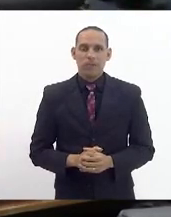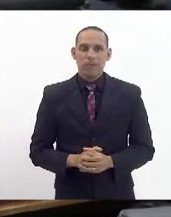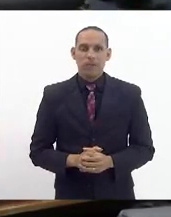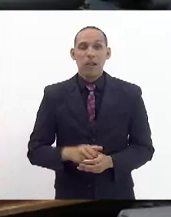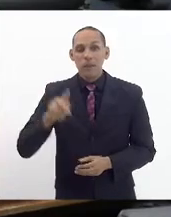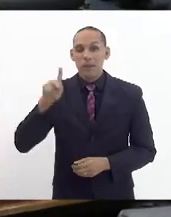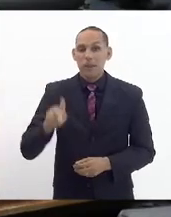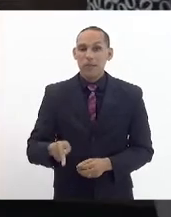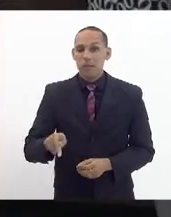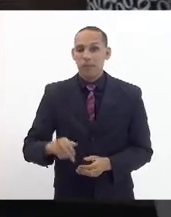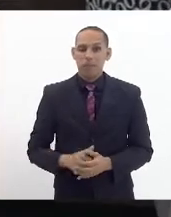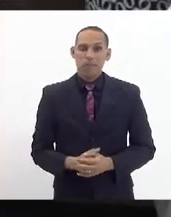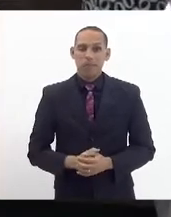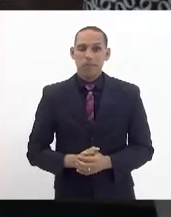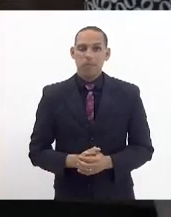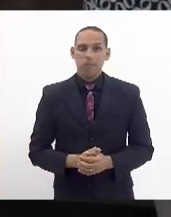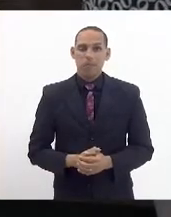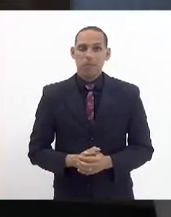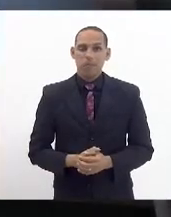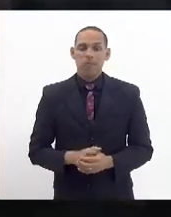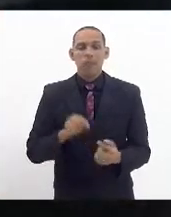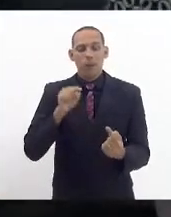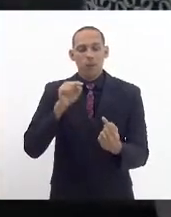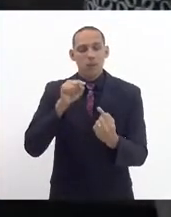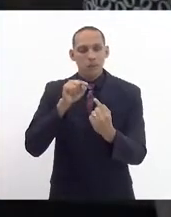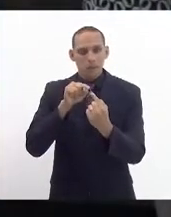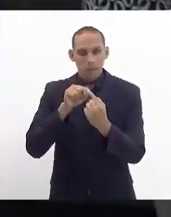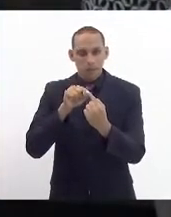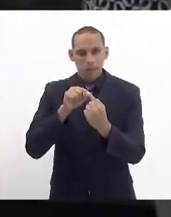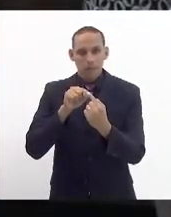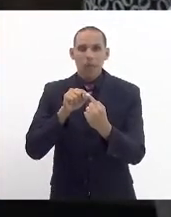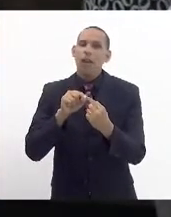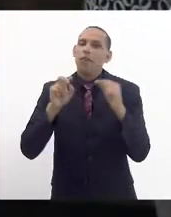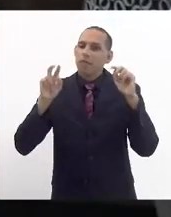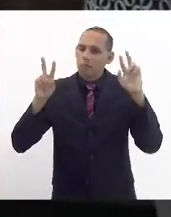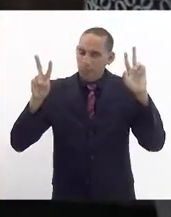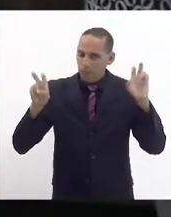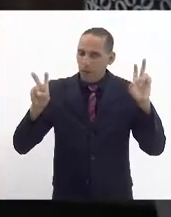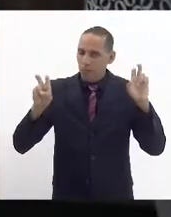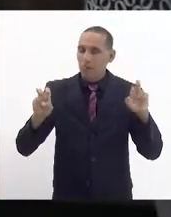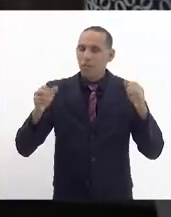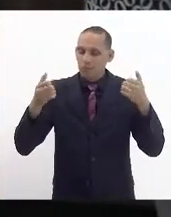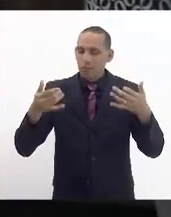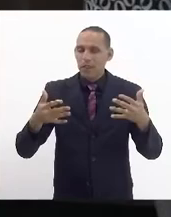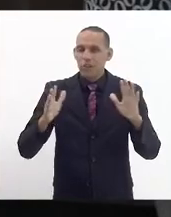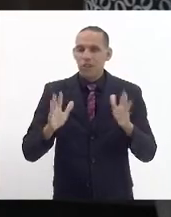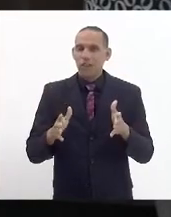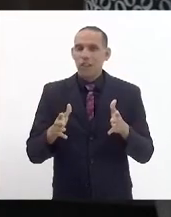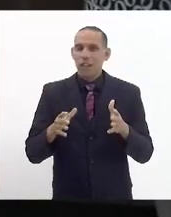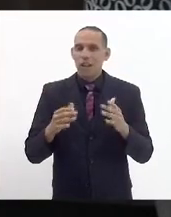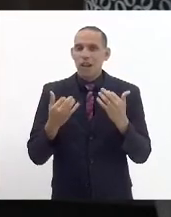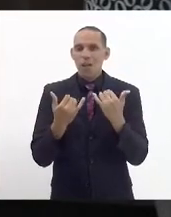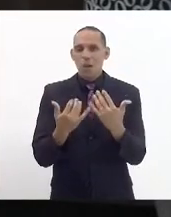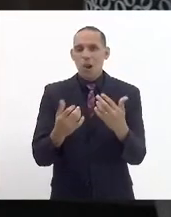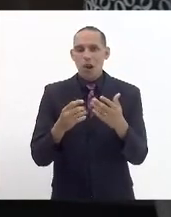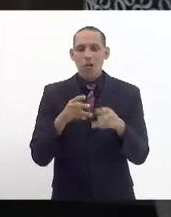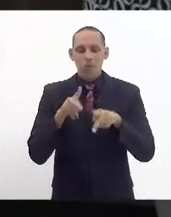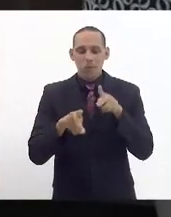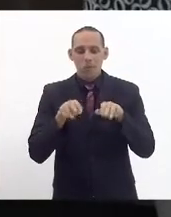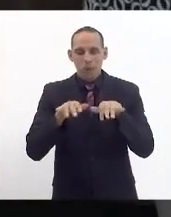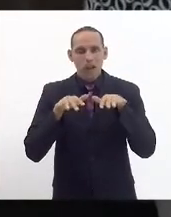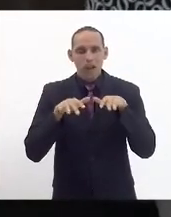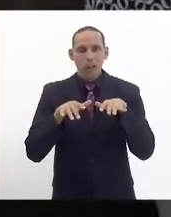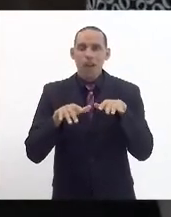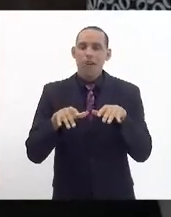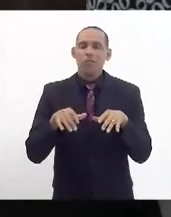Senhor presidente, no mérito, o voto favorável com as questões aqui que vão ser sanadas na audiência pública e com